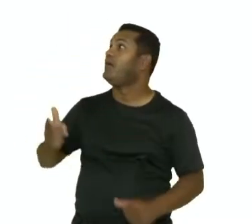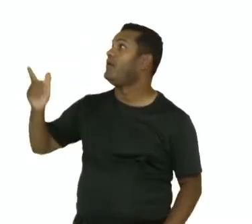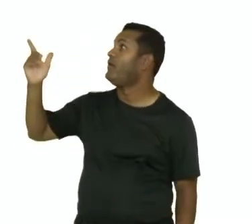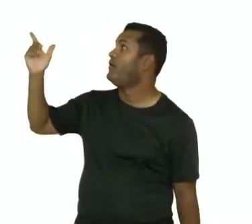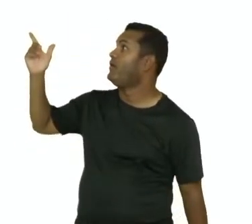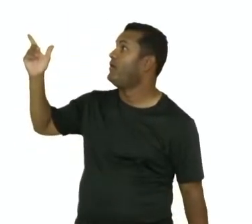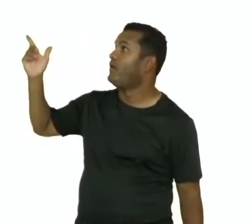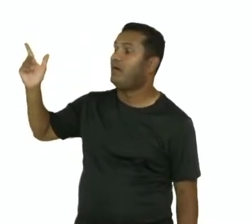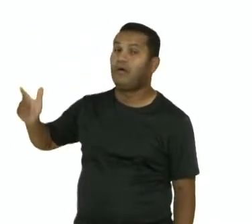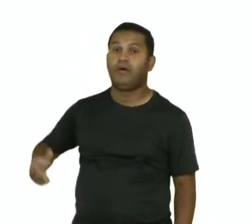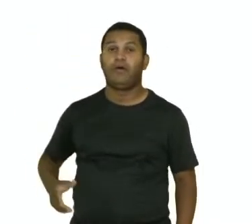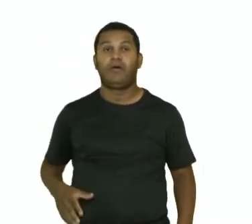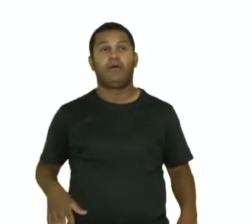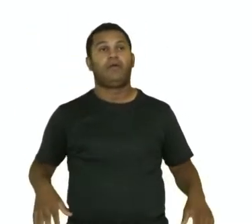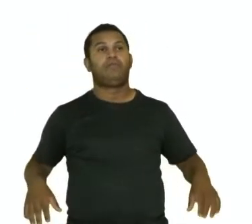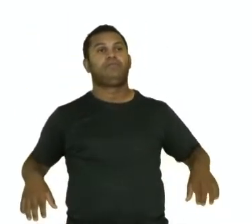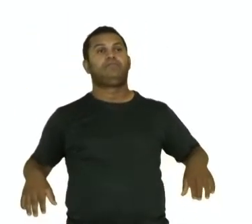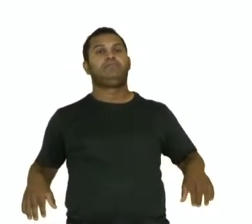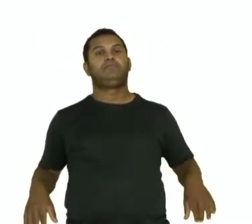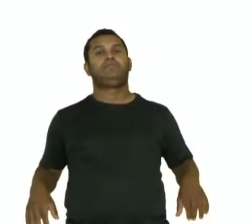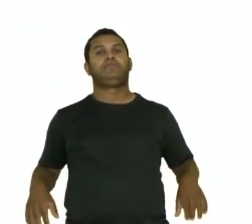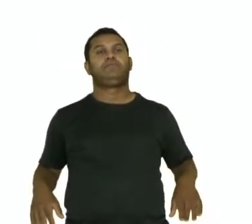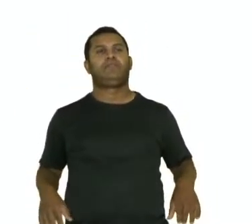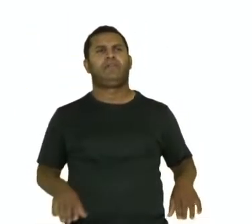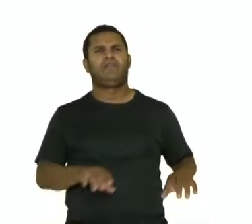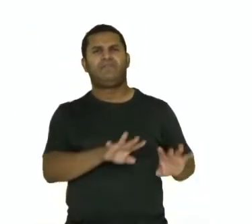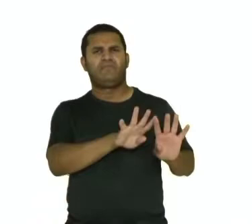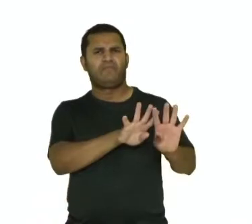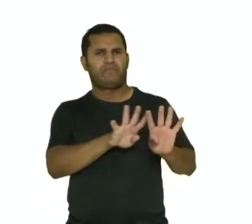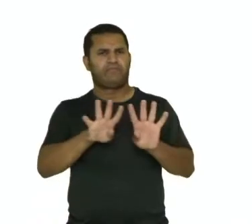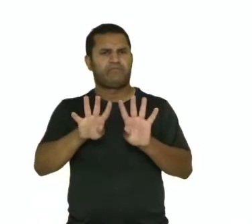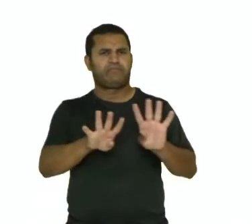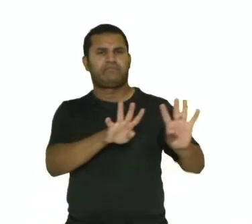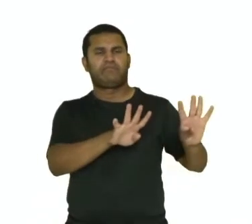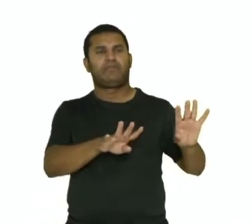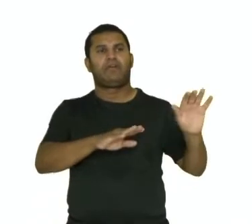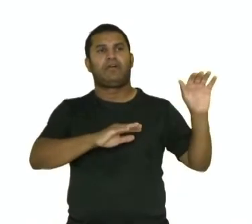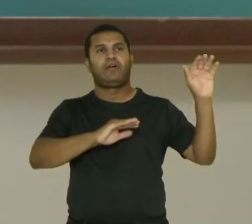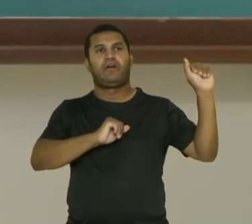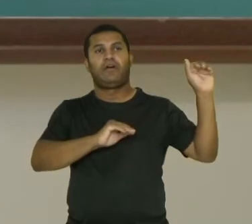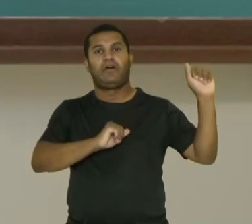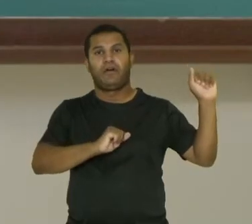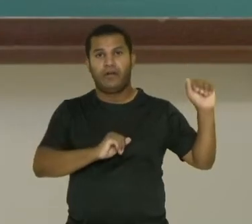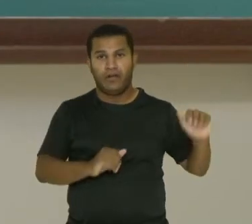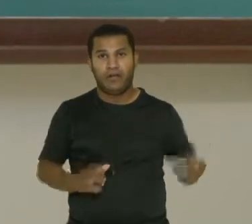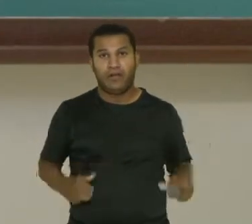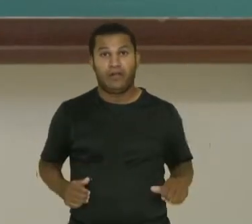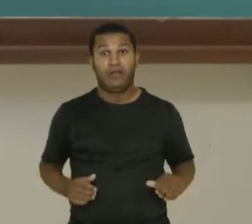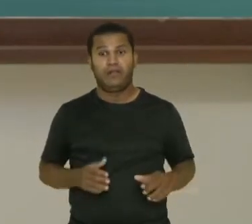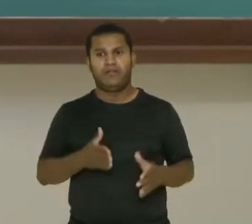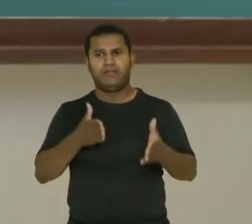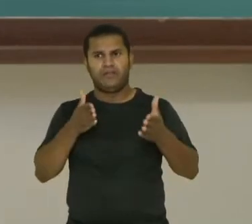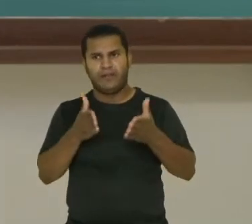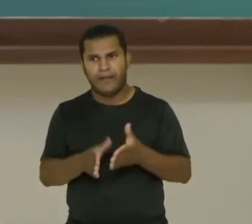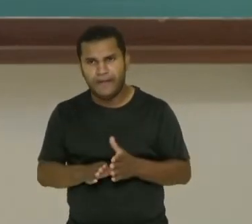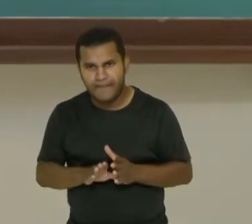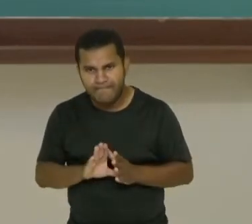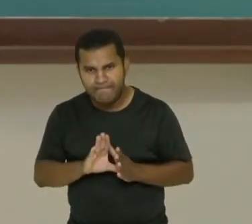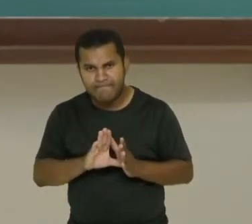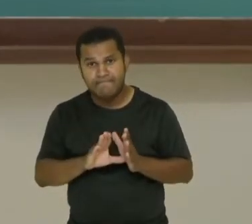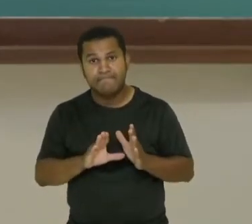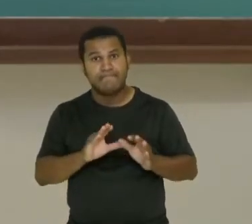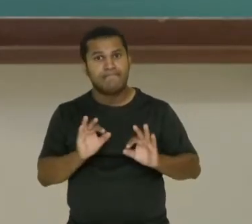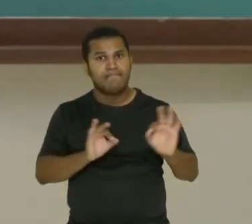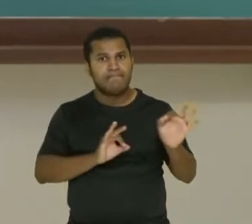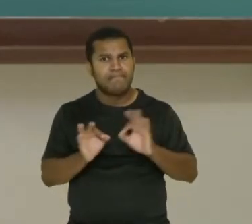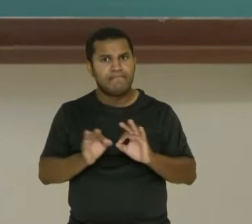Cajamarca, sentado em seu trono acompanhado por seus guerreiros. Eles enganaram o Atahualpa, né? Então eles marcam o encontro